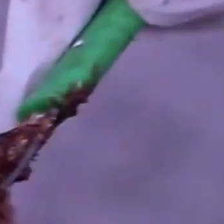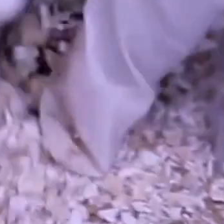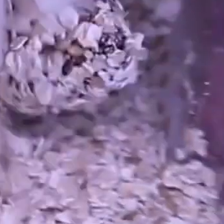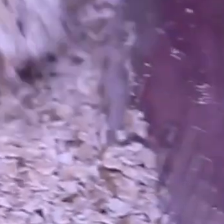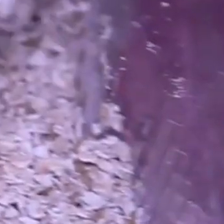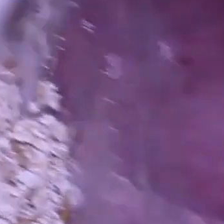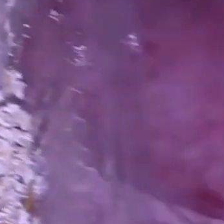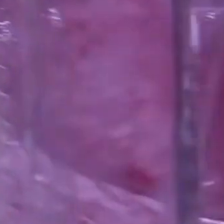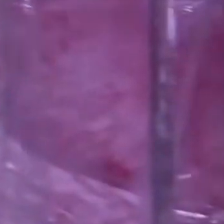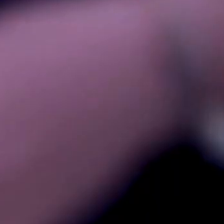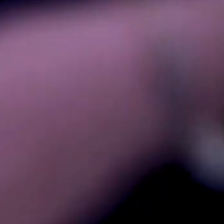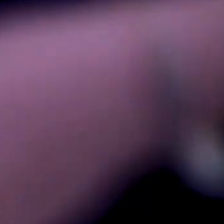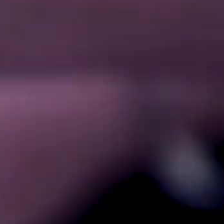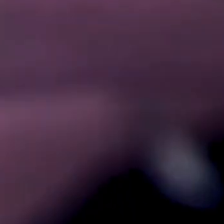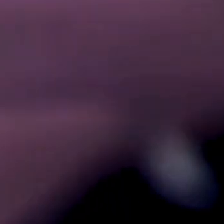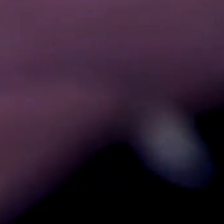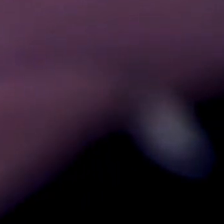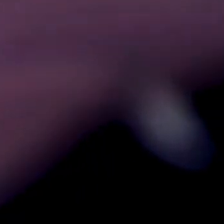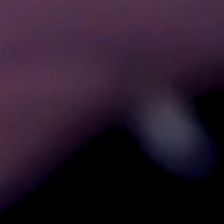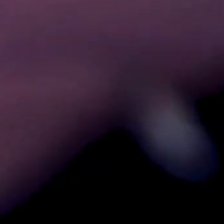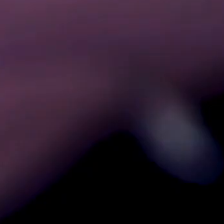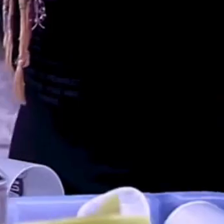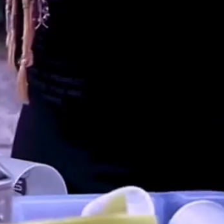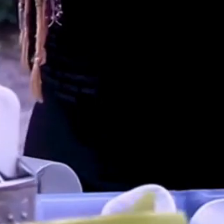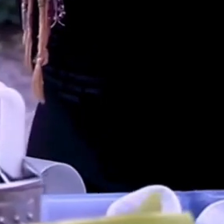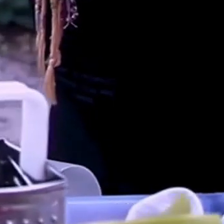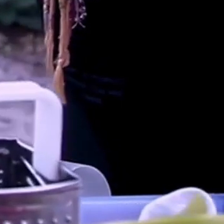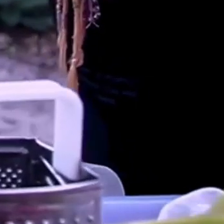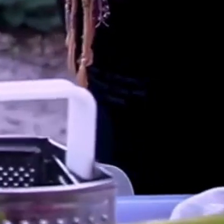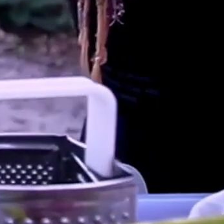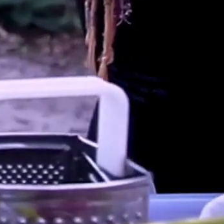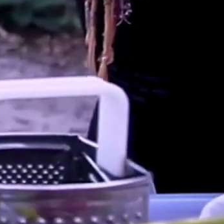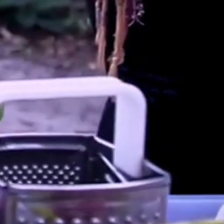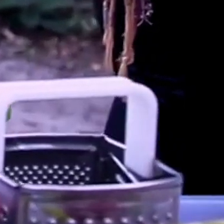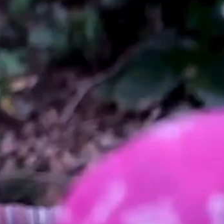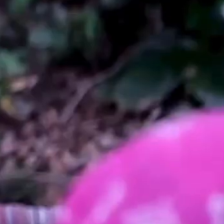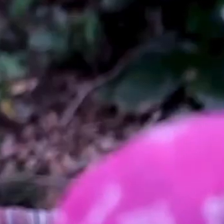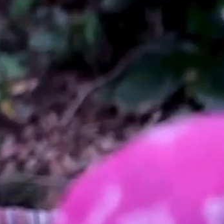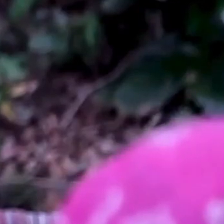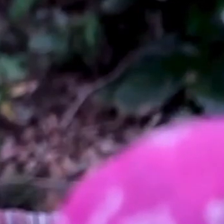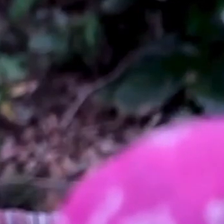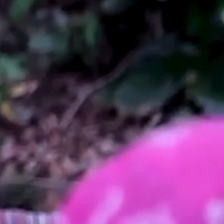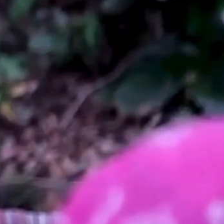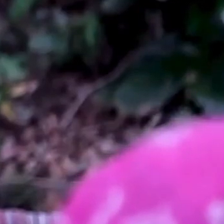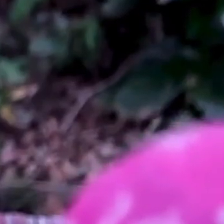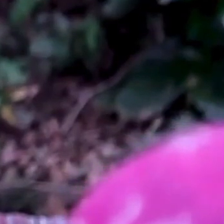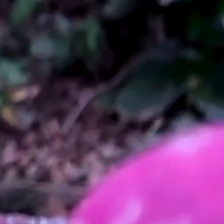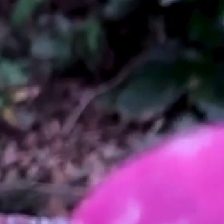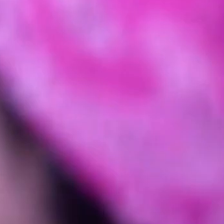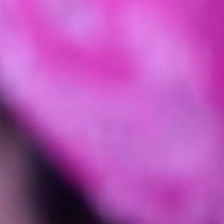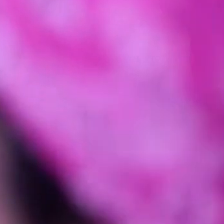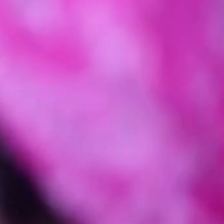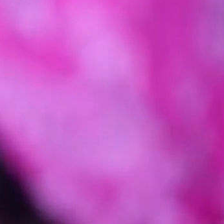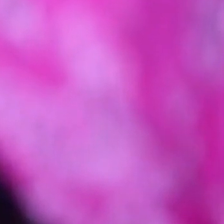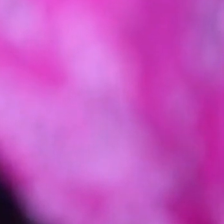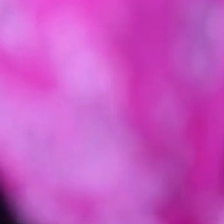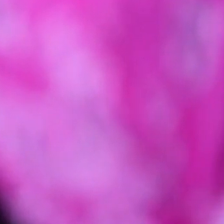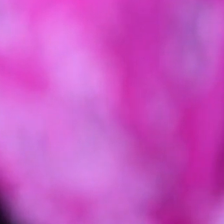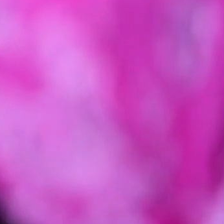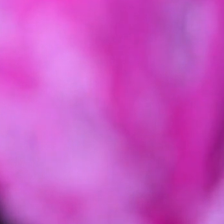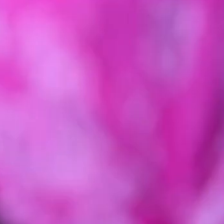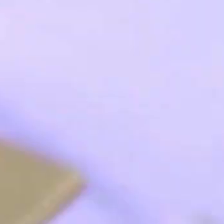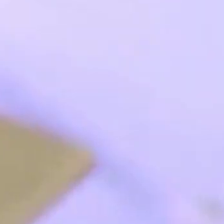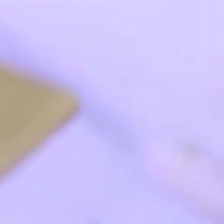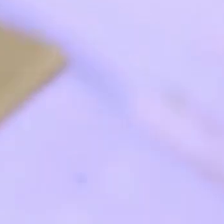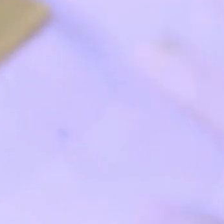coisas más. E os 8 cachorros pra fazer a festa bem logo assim que